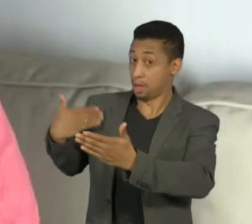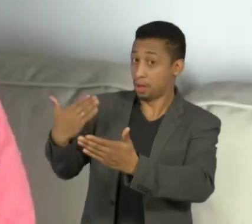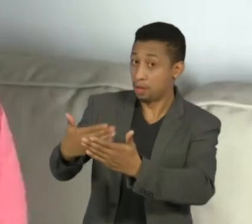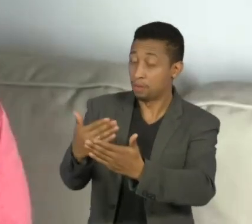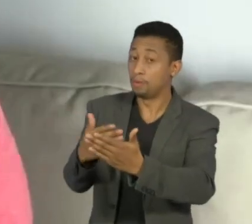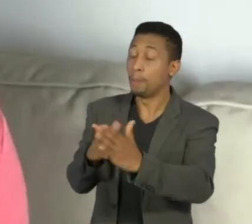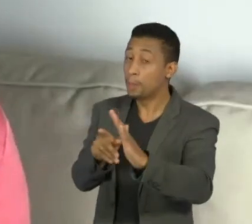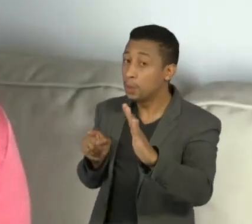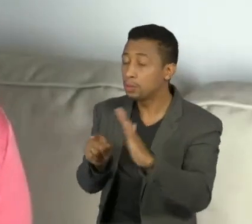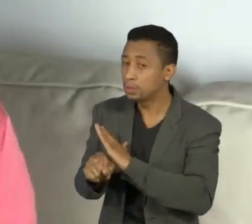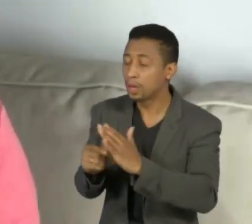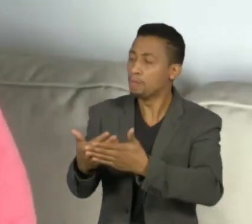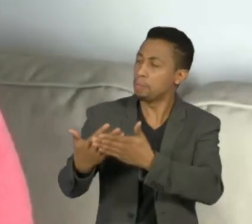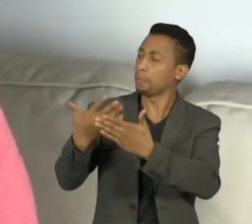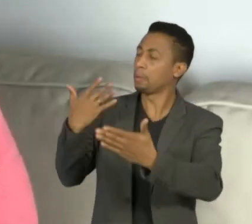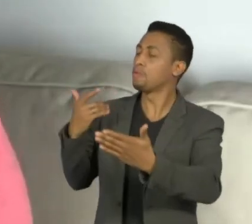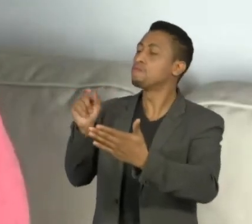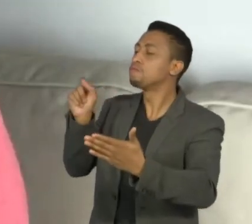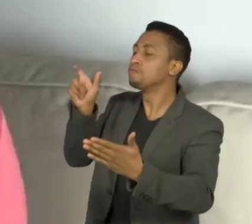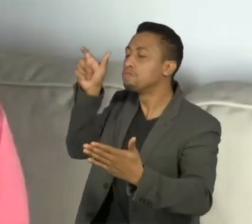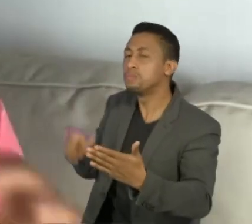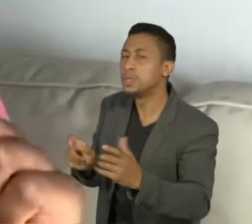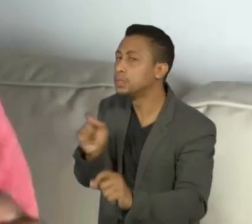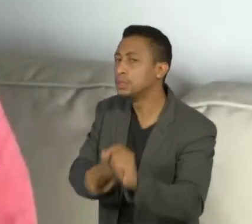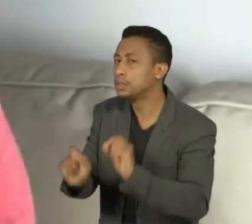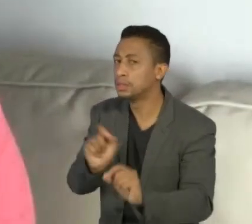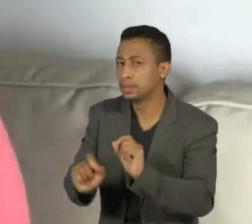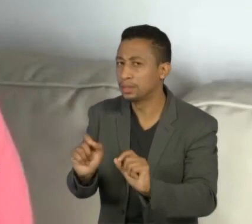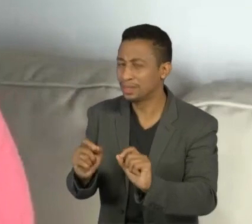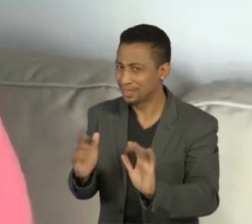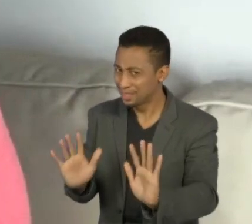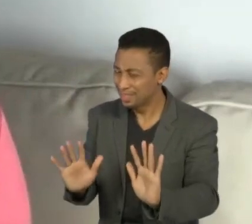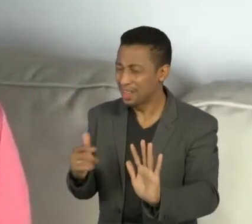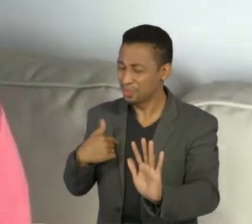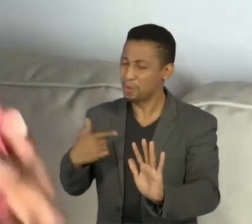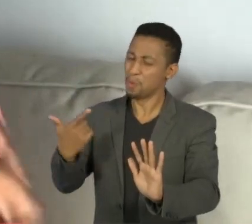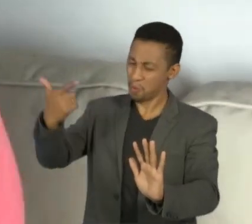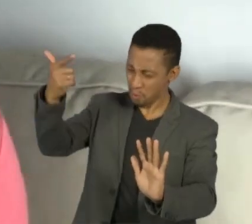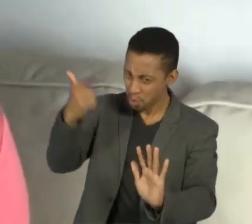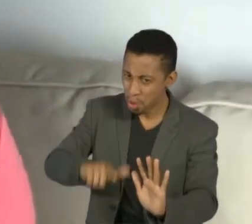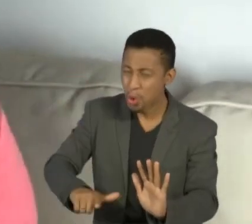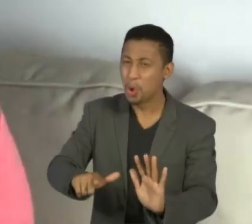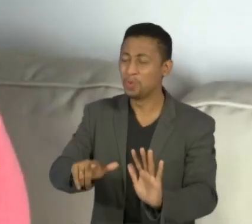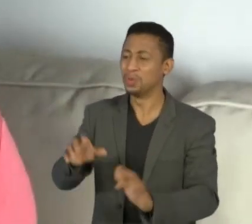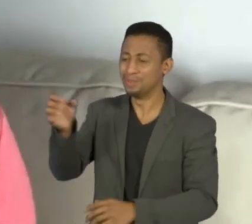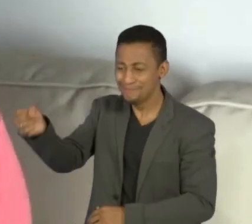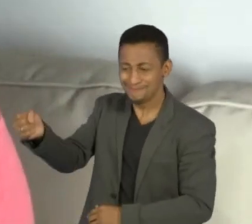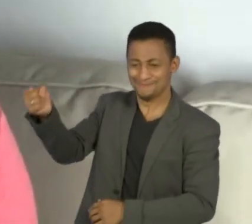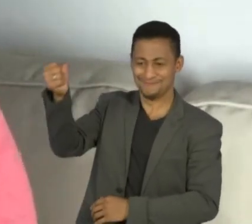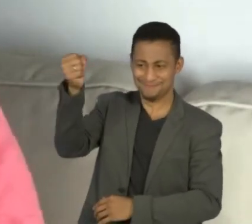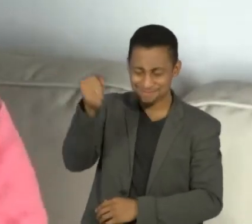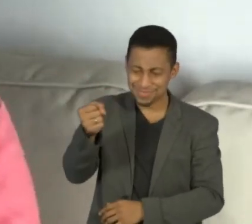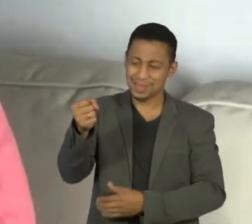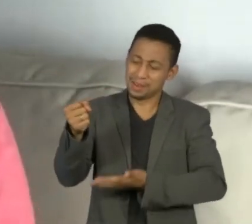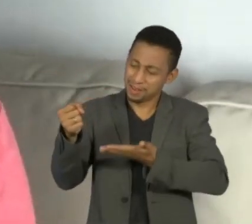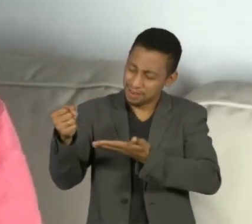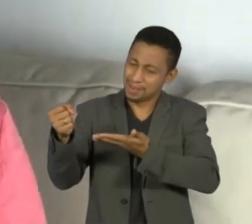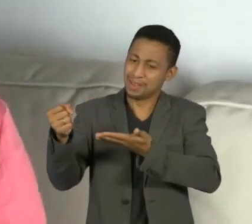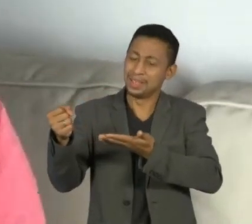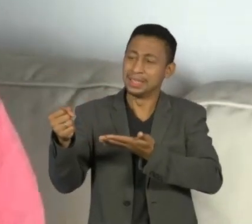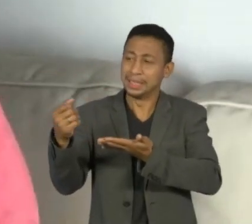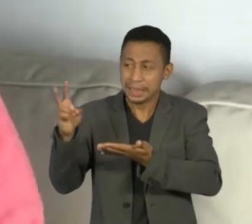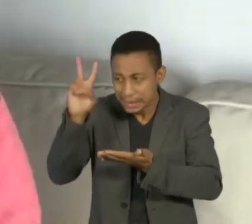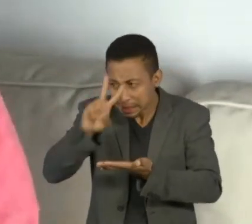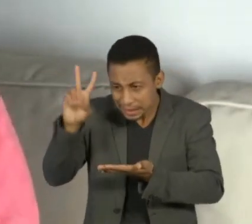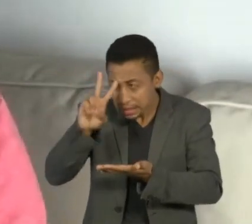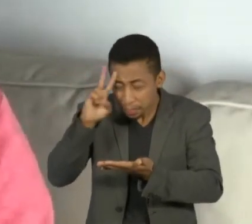você? Ou será que você foi aquela pessoa que a gente vai ter que, de novo, ter que ir lá e arrancar a placa em sua memória?